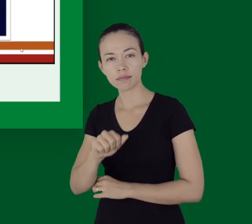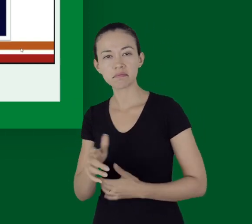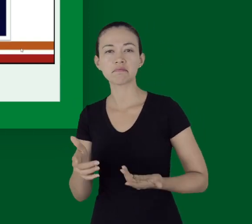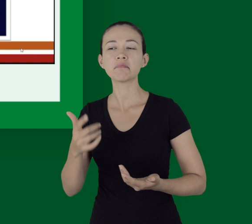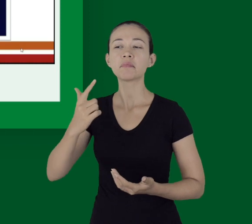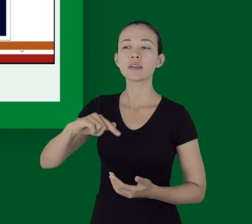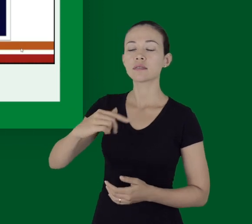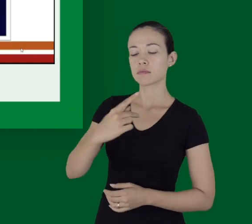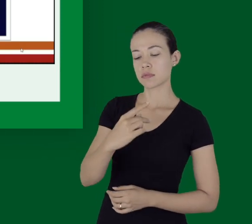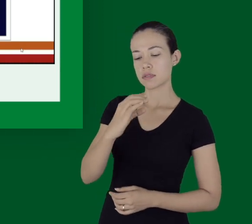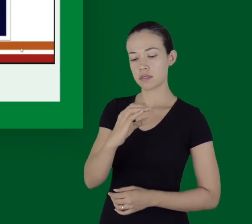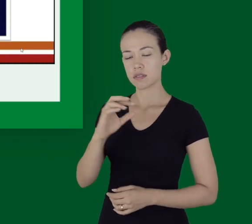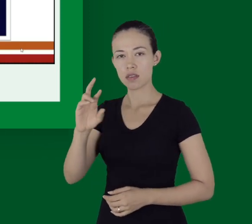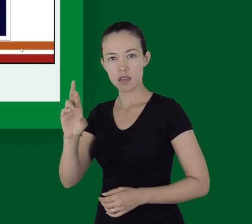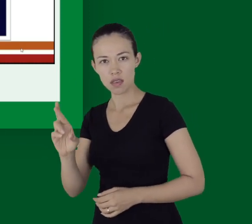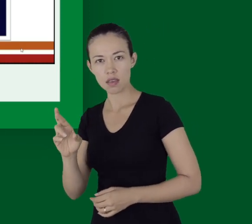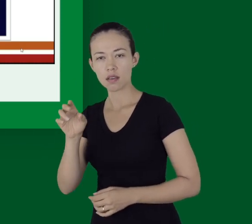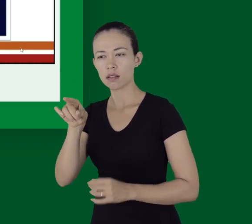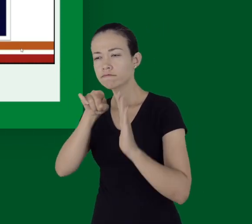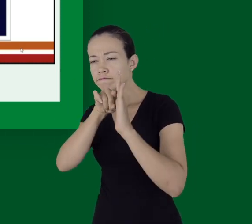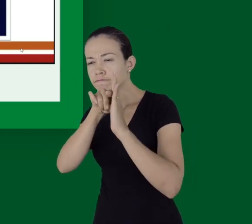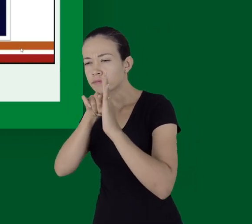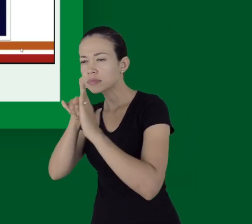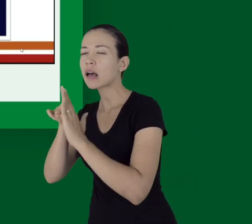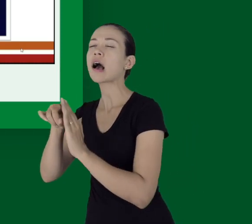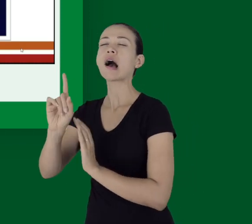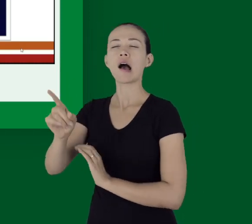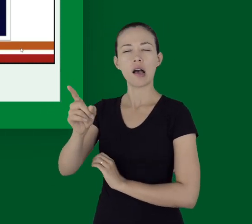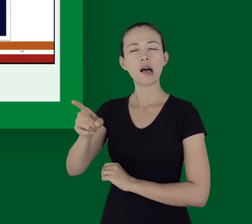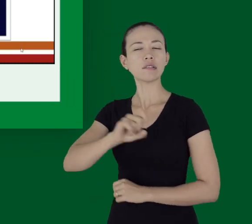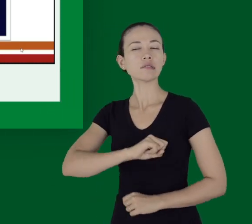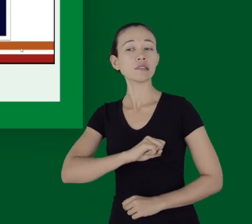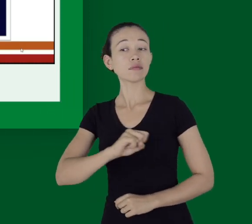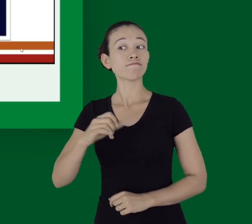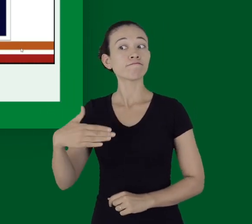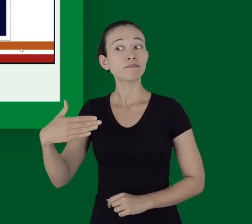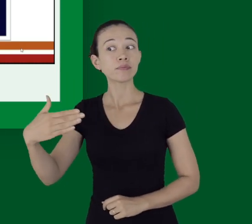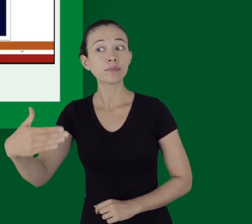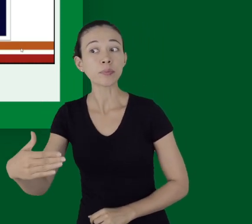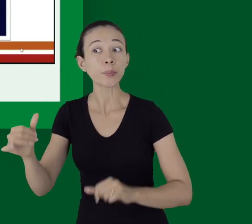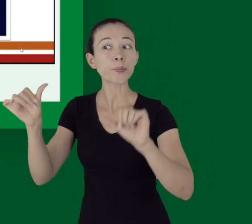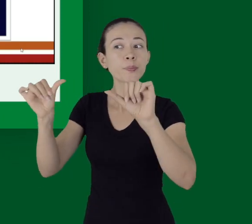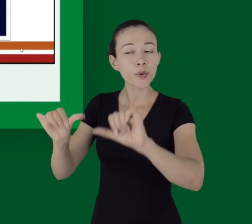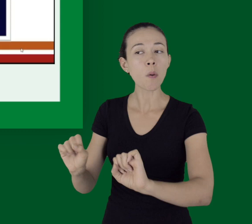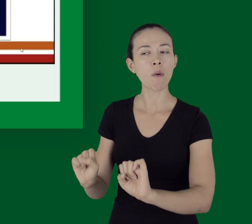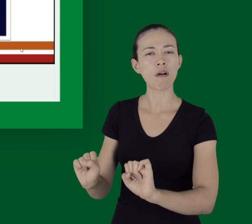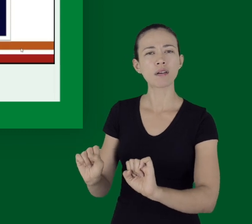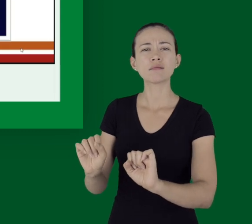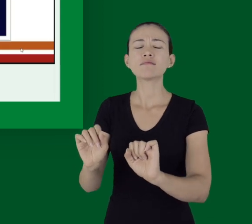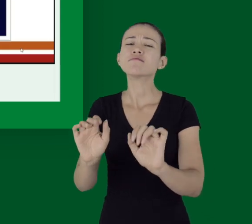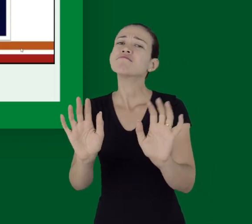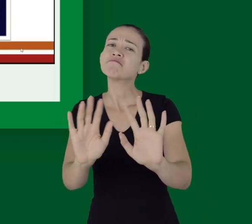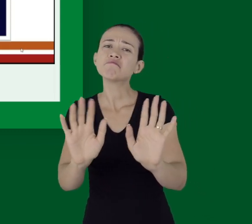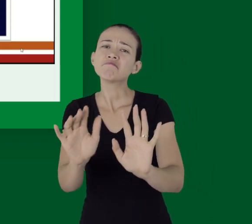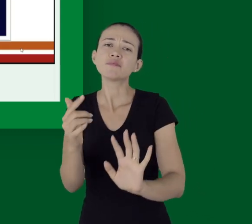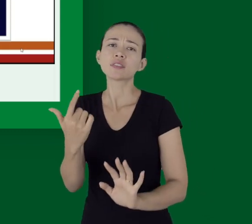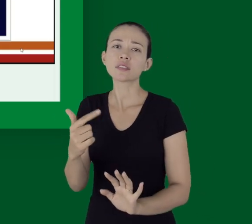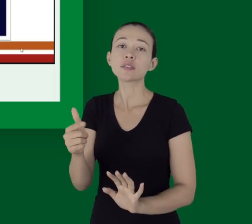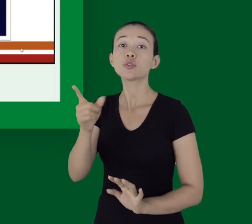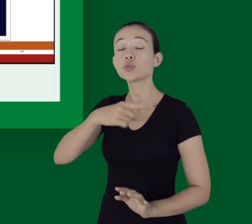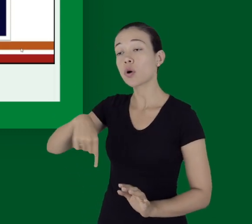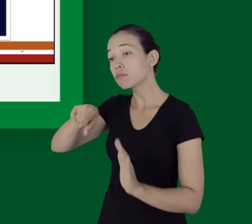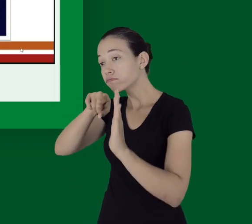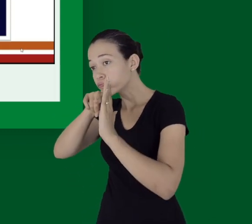PCR, não tem nenhum estudo comprovando que isso aumenta a chance de infarto, e a gente normalmente dosa em